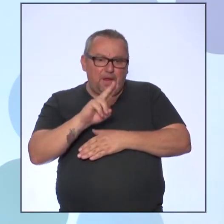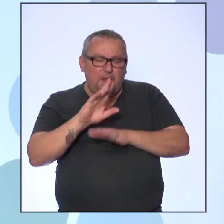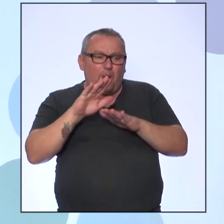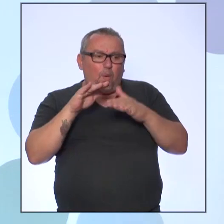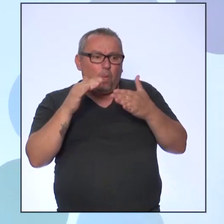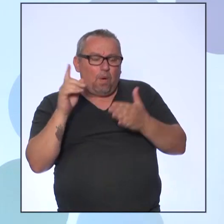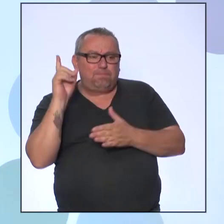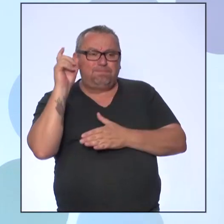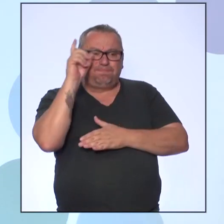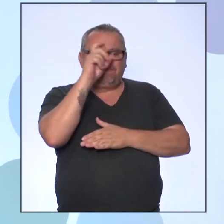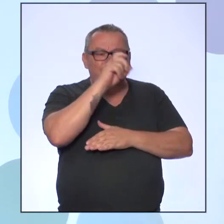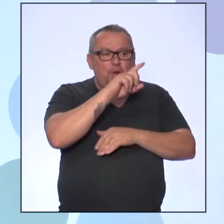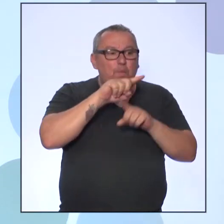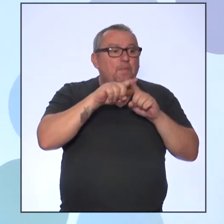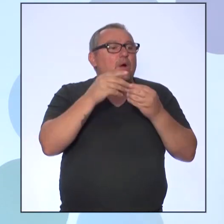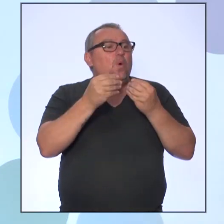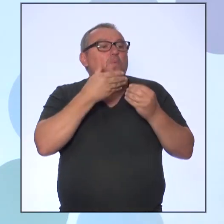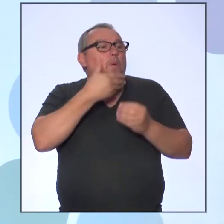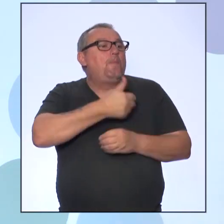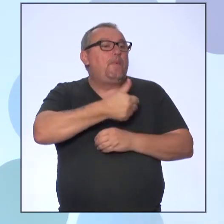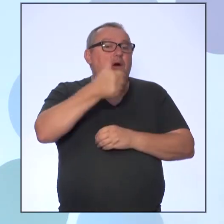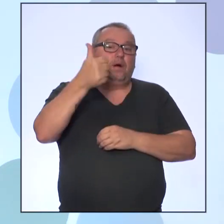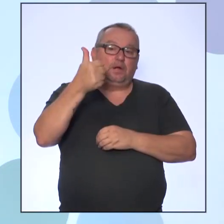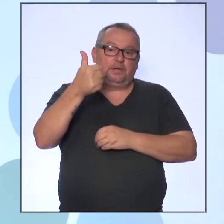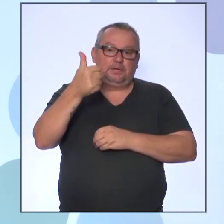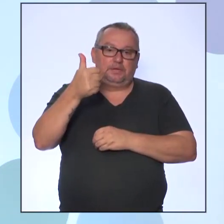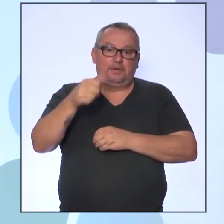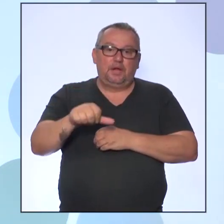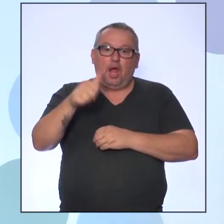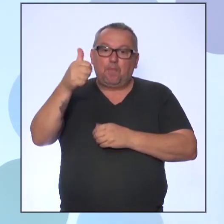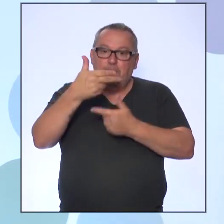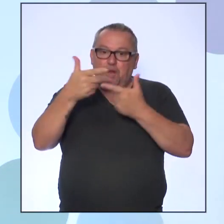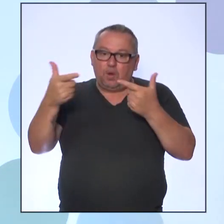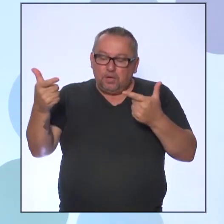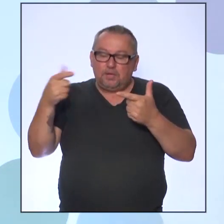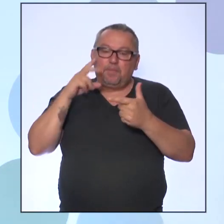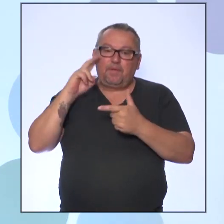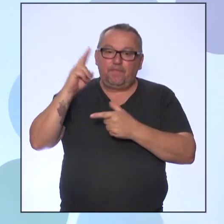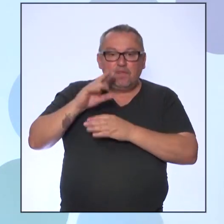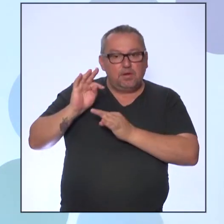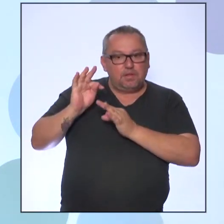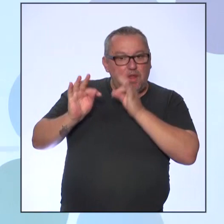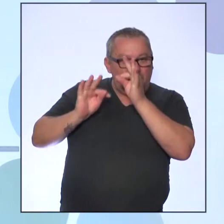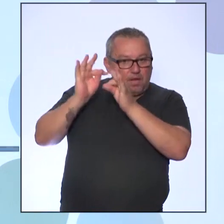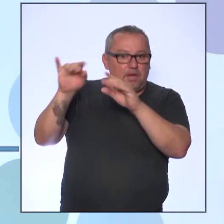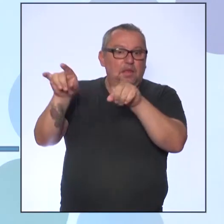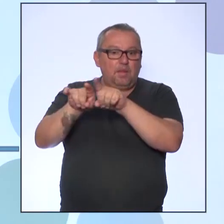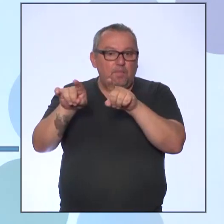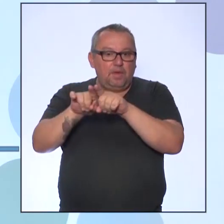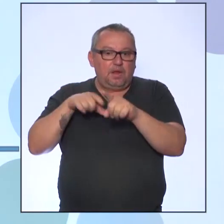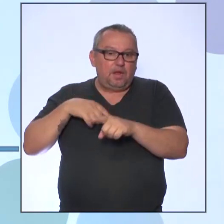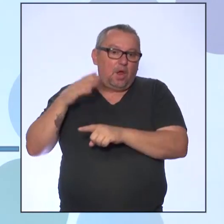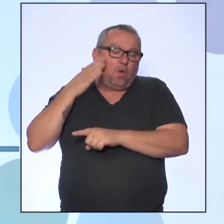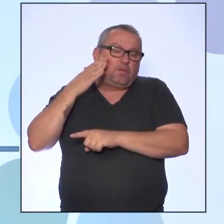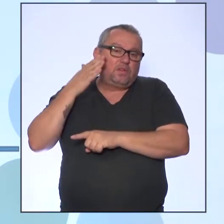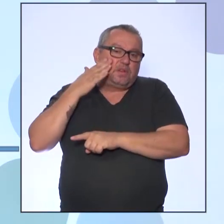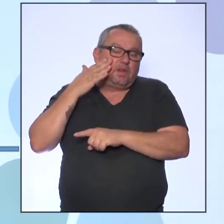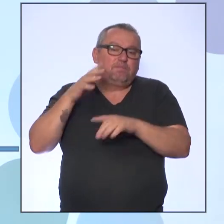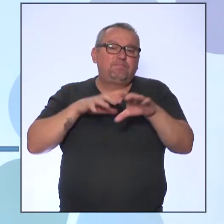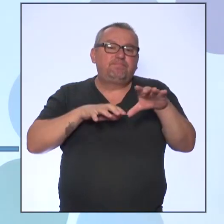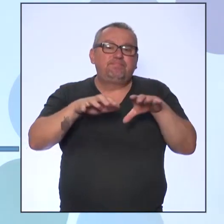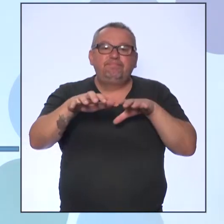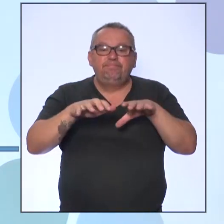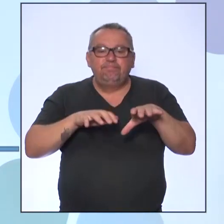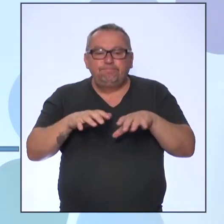como eu melhoro essa dificuldade, né? É um primeiro ponto para a gente avançar na questão da técnica, tá? Então, eu sei como faz o movimento, agora